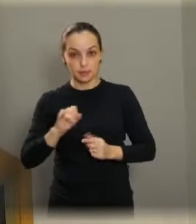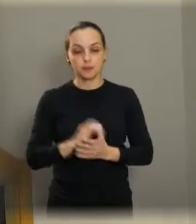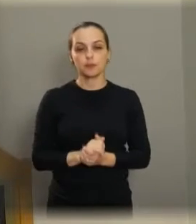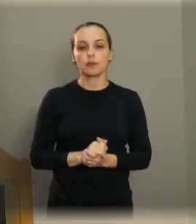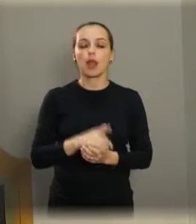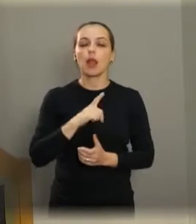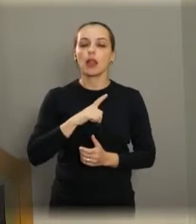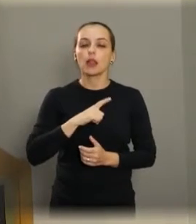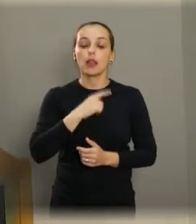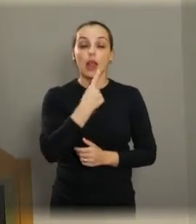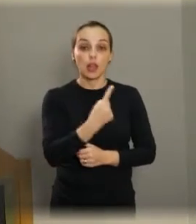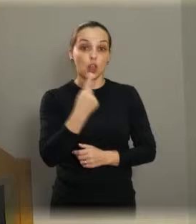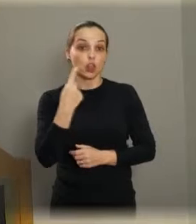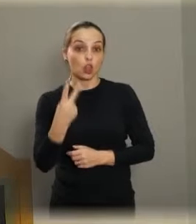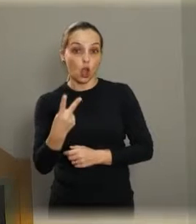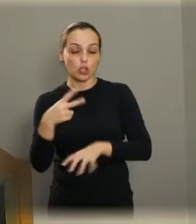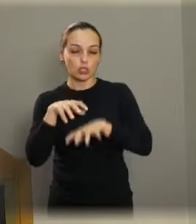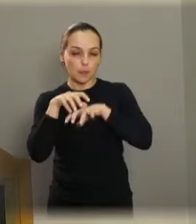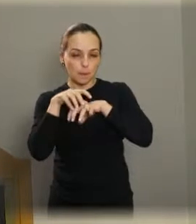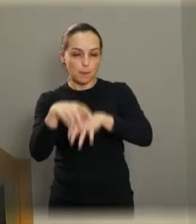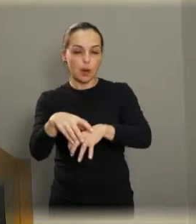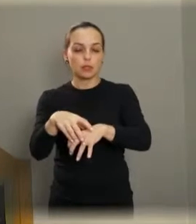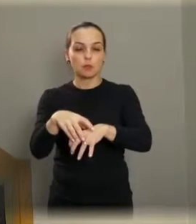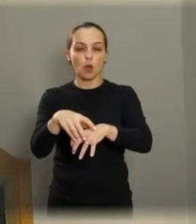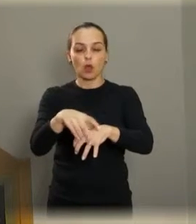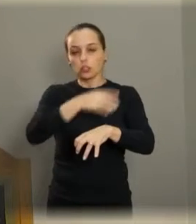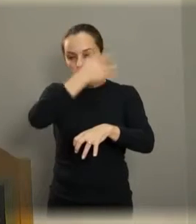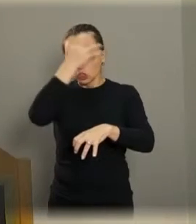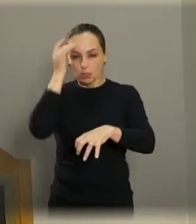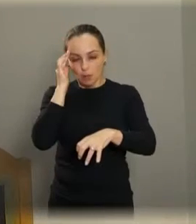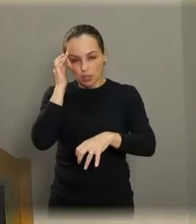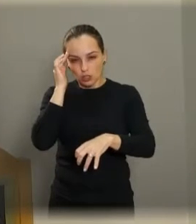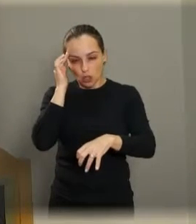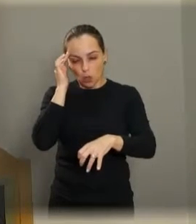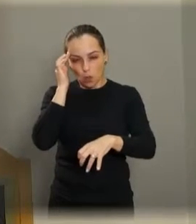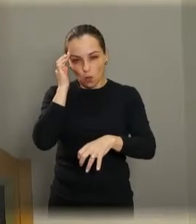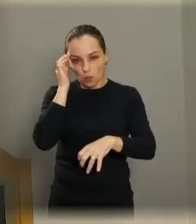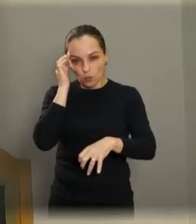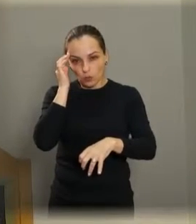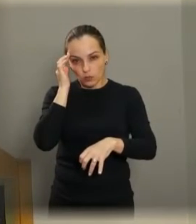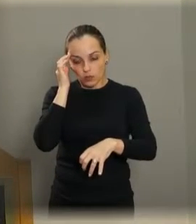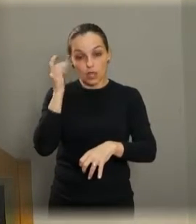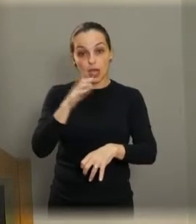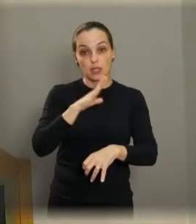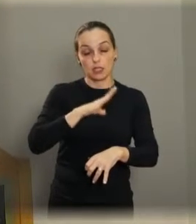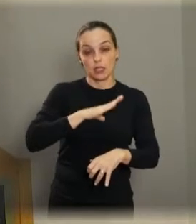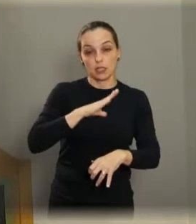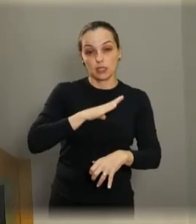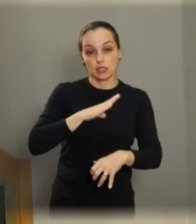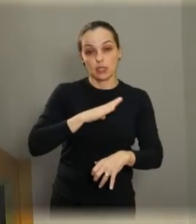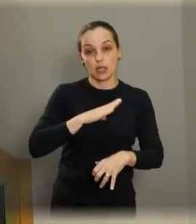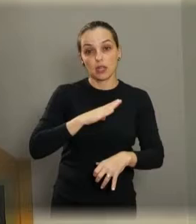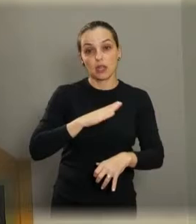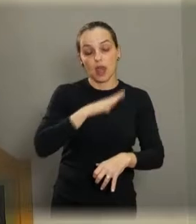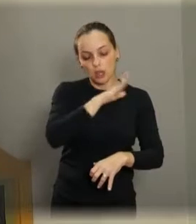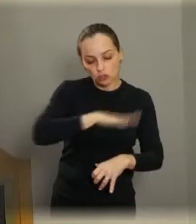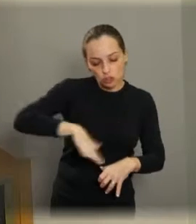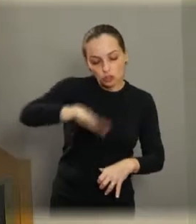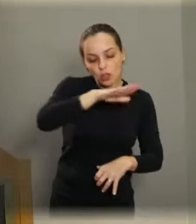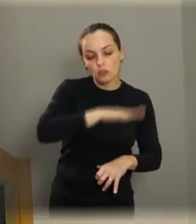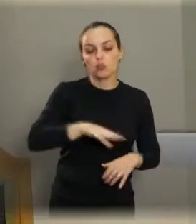com 12 ambulâncias para transporte de pacientes tanto dentro da cidade como nas como nas cidades da